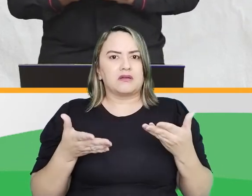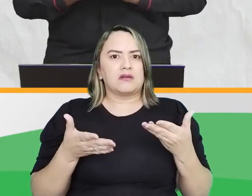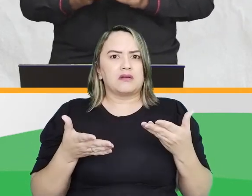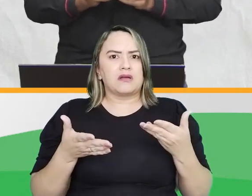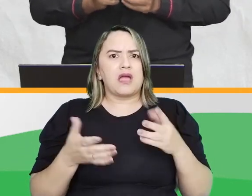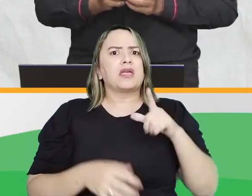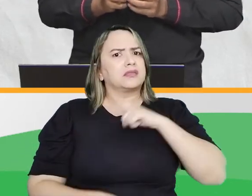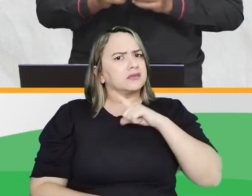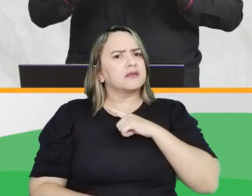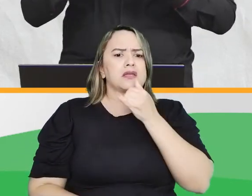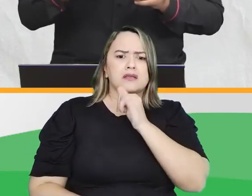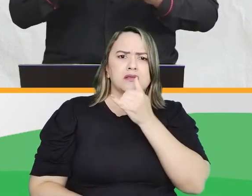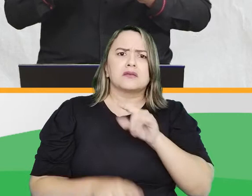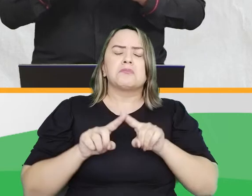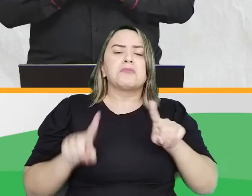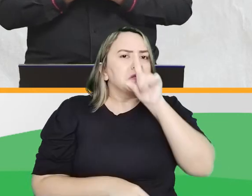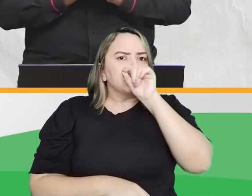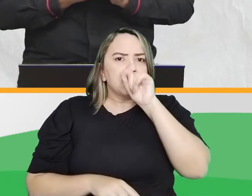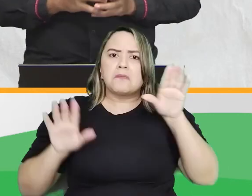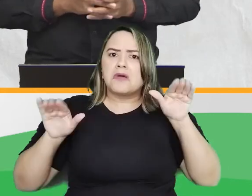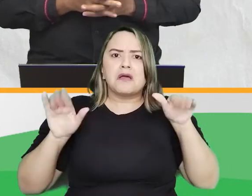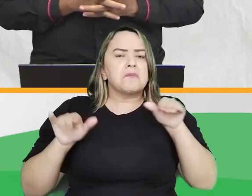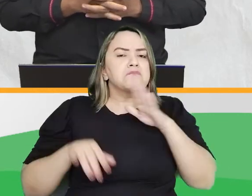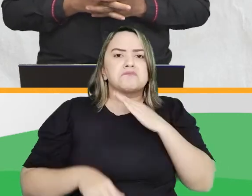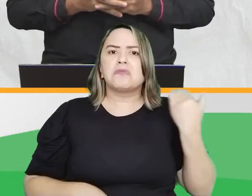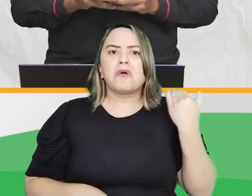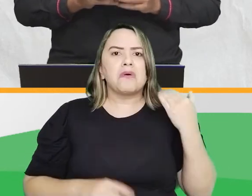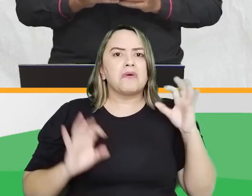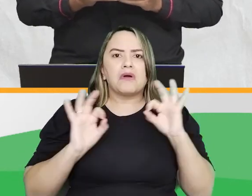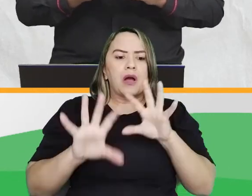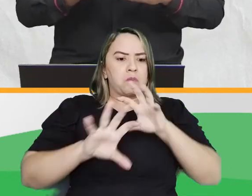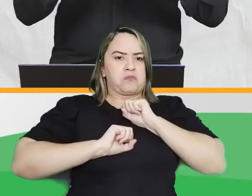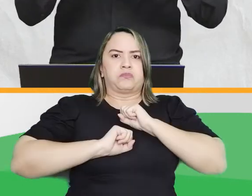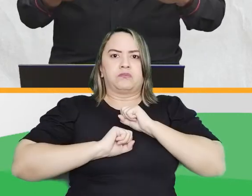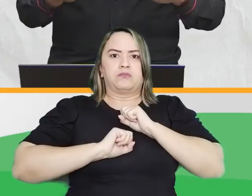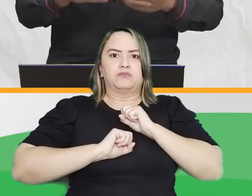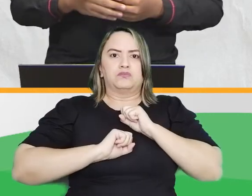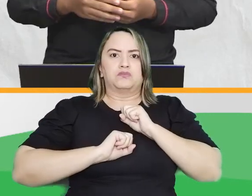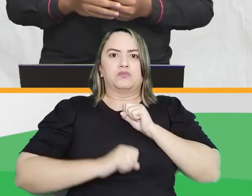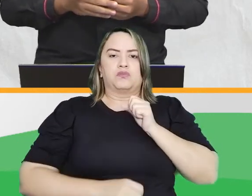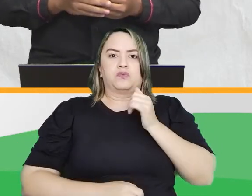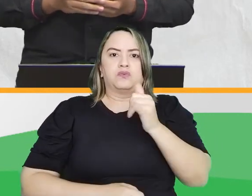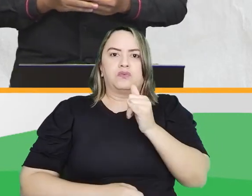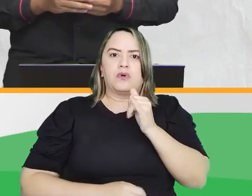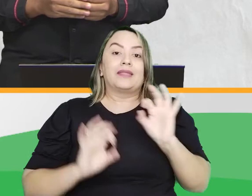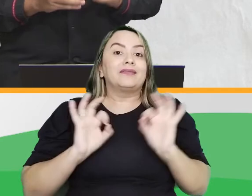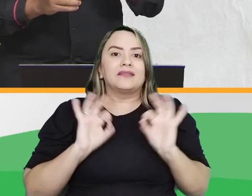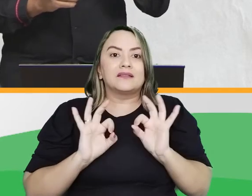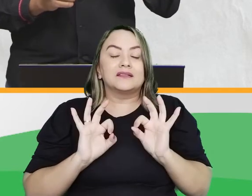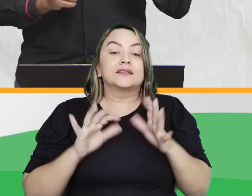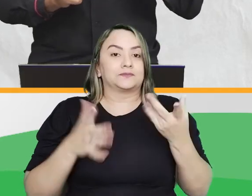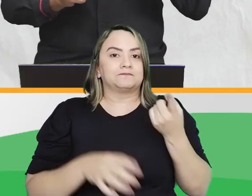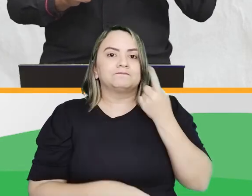Professor, mas o fio é de alta tensão, por que é que o pássaro, quando coloca as duas patinhas lá, ele não sofre uma descarga elétrica? Porque é o